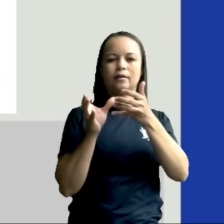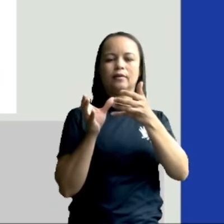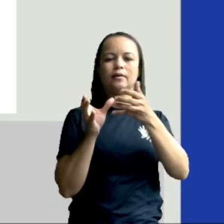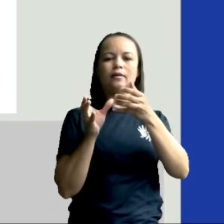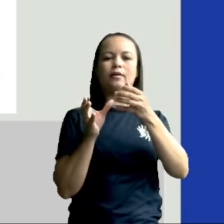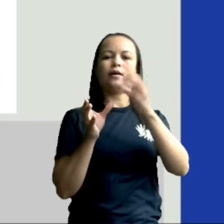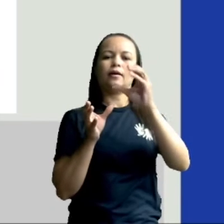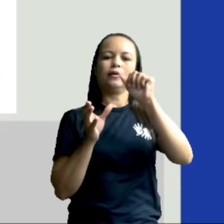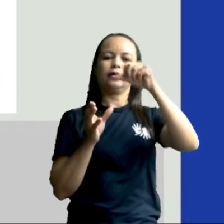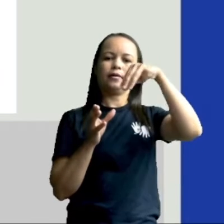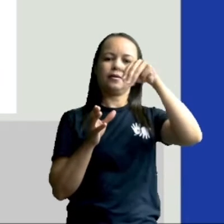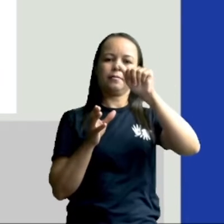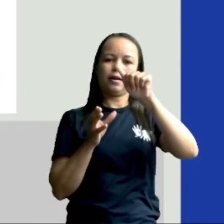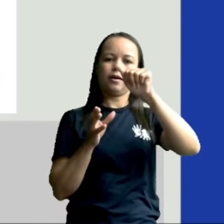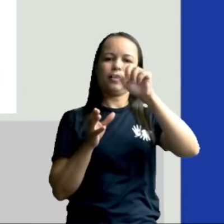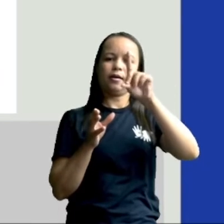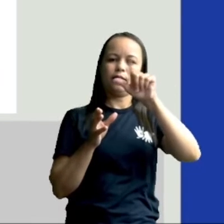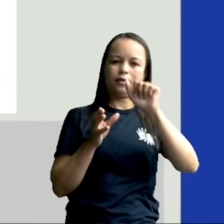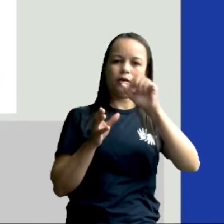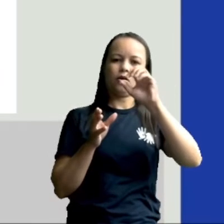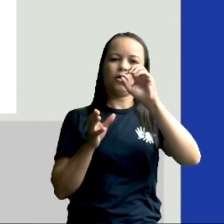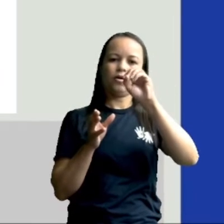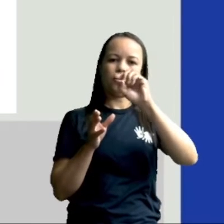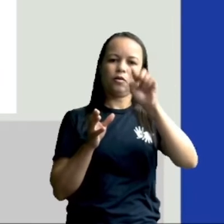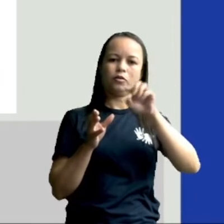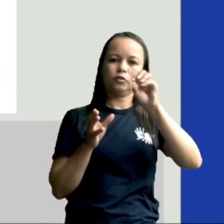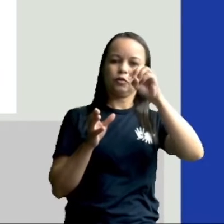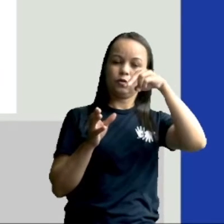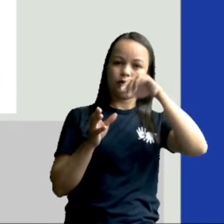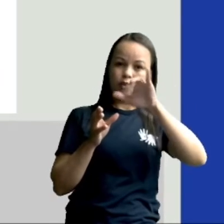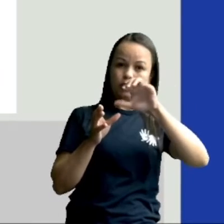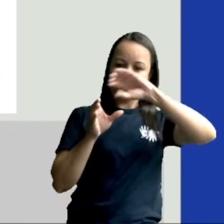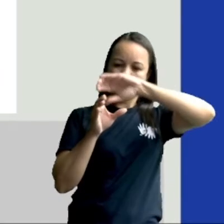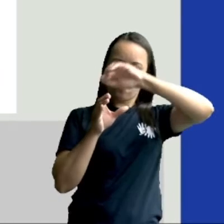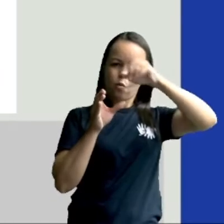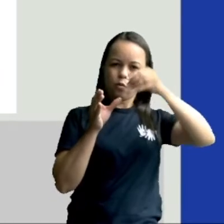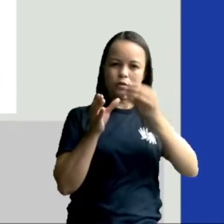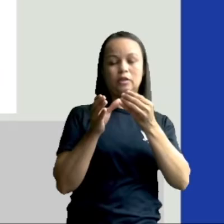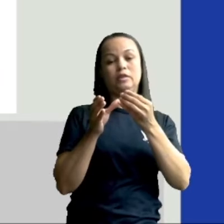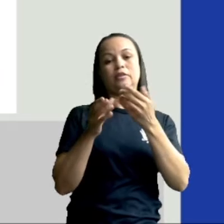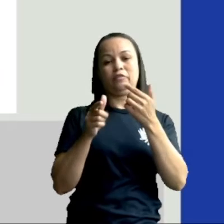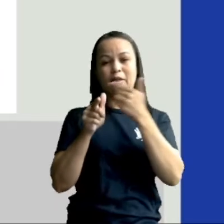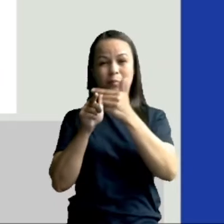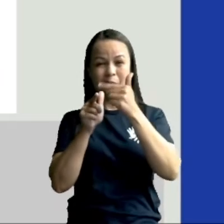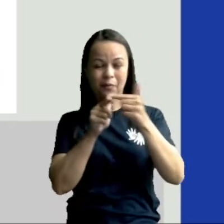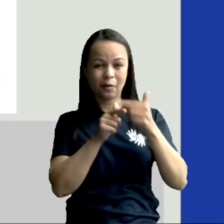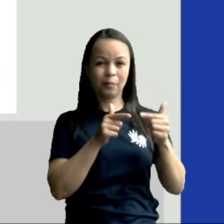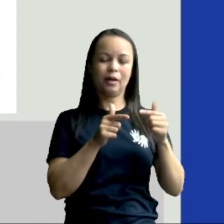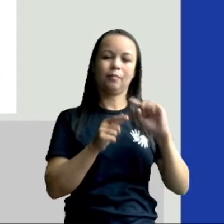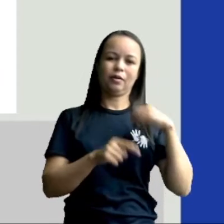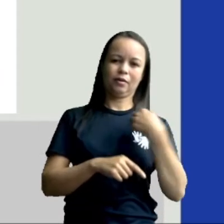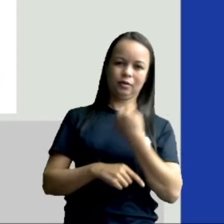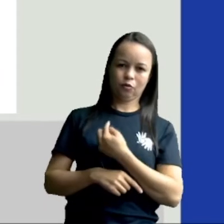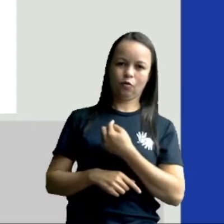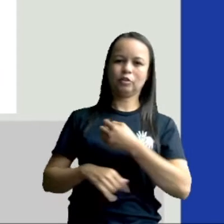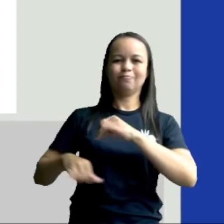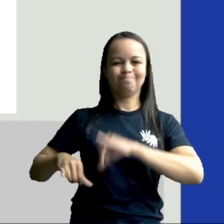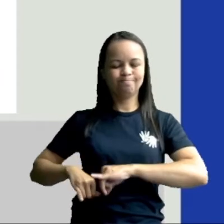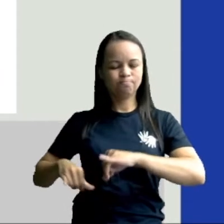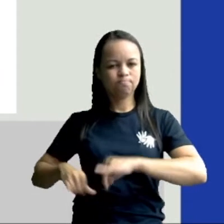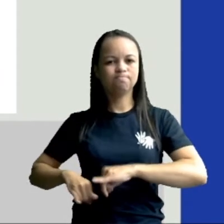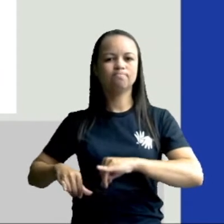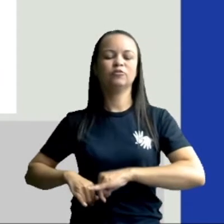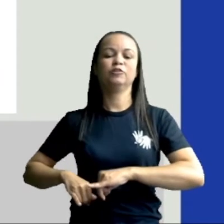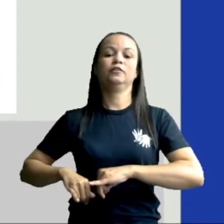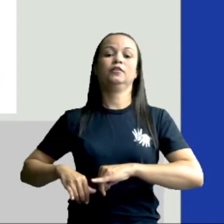ozônio. Vai ter vários problemas com isso e vai resultar na gente. A gente é que vai sofrer as consequências. Então, a gente